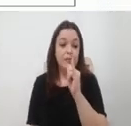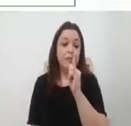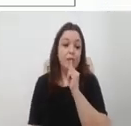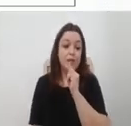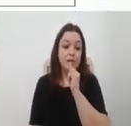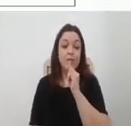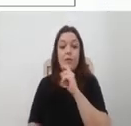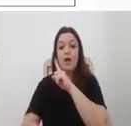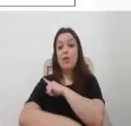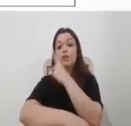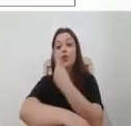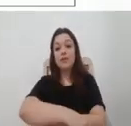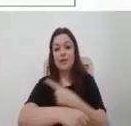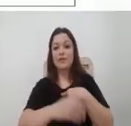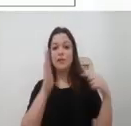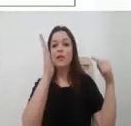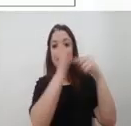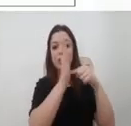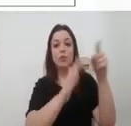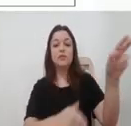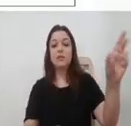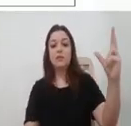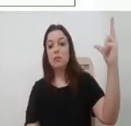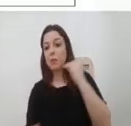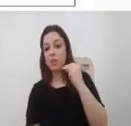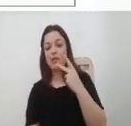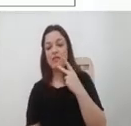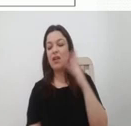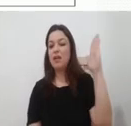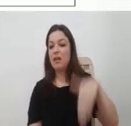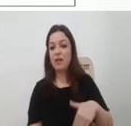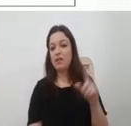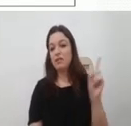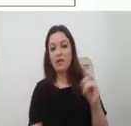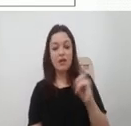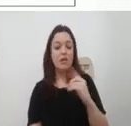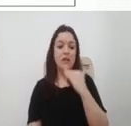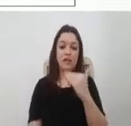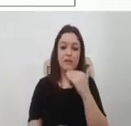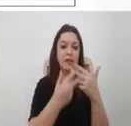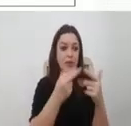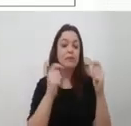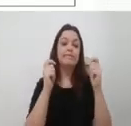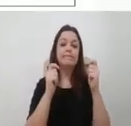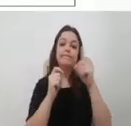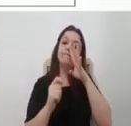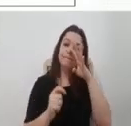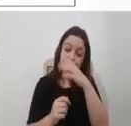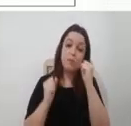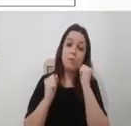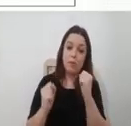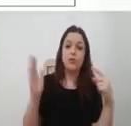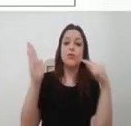haja recusa injustificada, né, dessas autoridades em registrar a ocorrência, o veterinário também pode